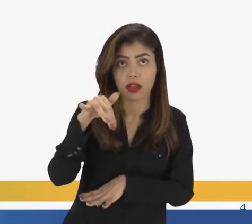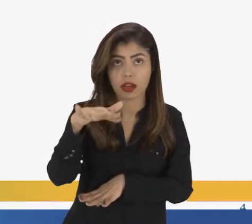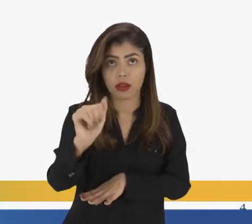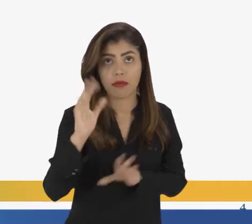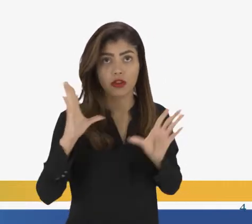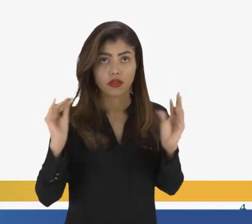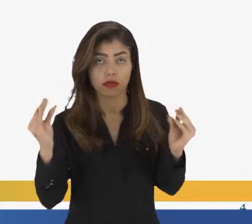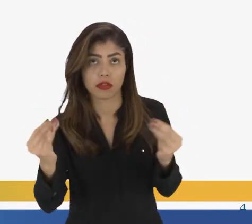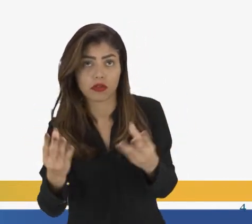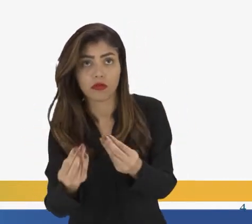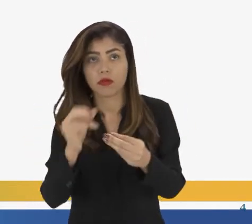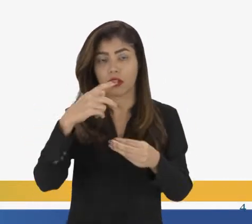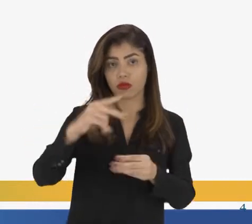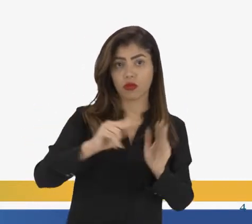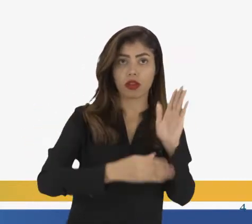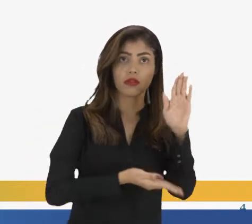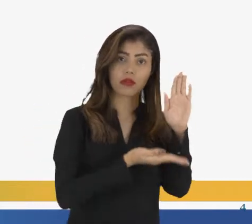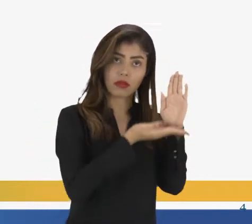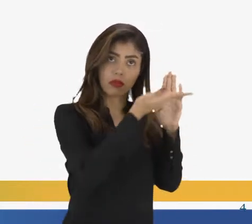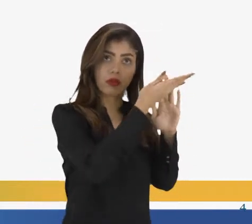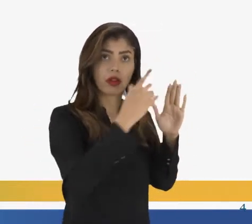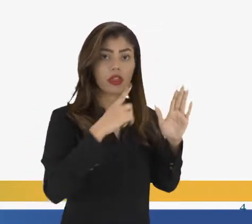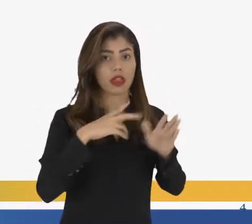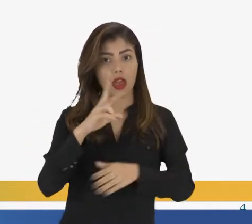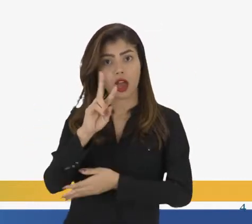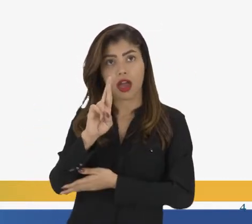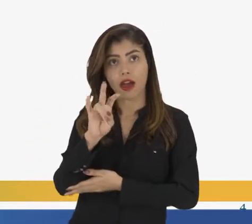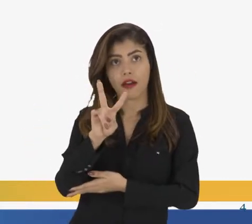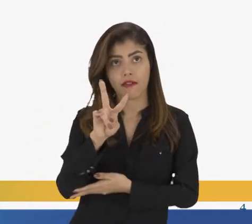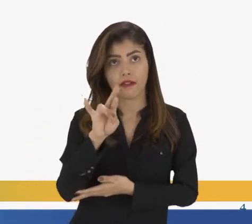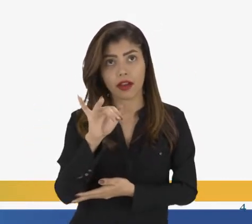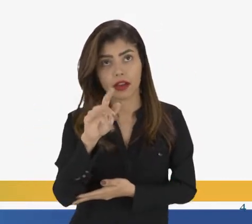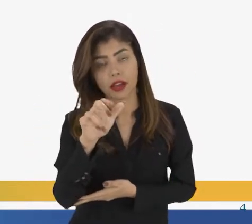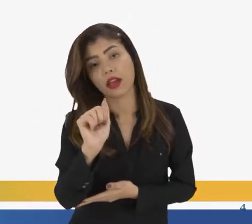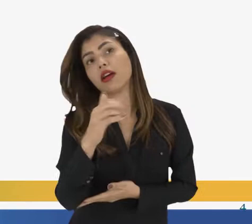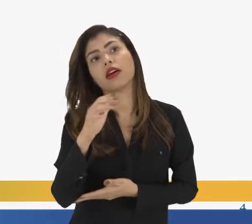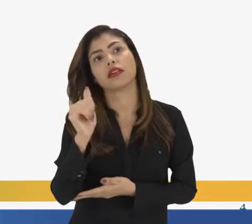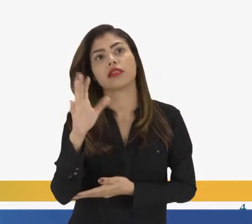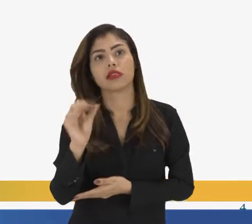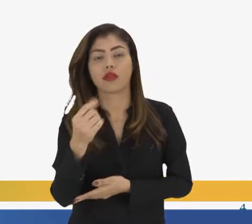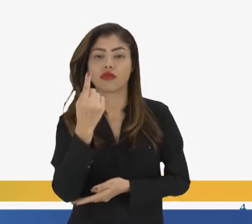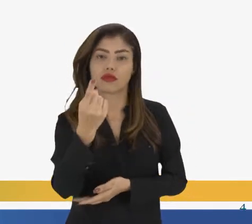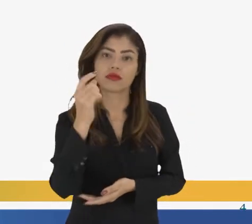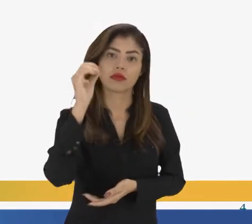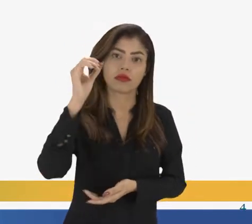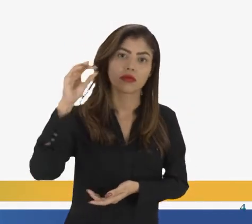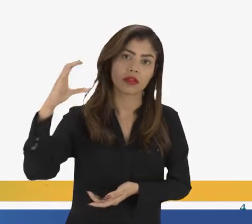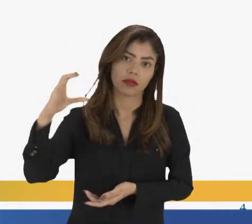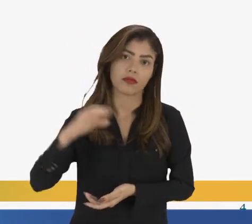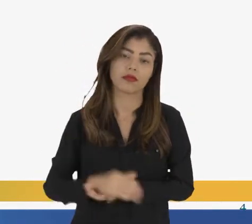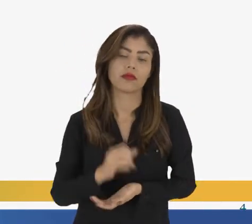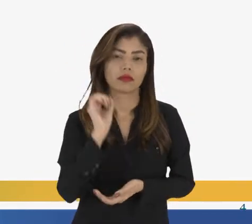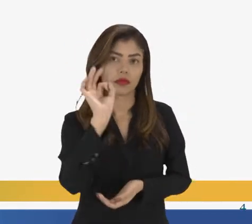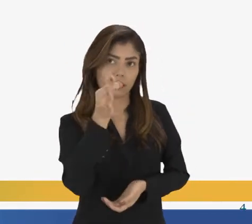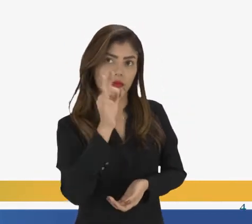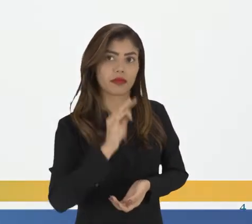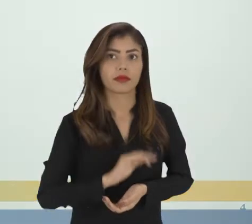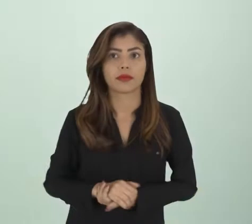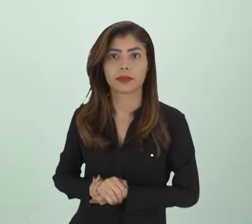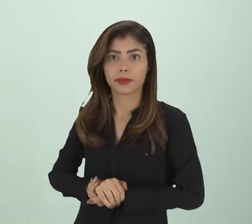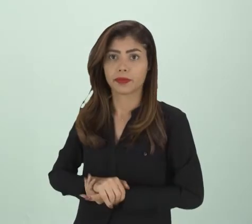que a sua temperatura sofra essa variação de 1 grau na escala Celsius. Certo?